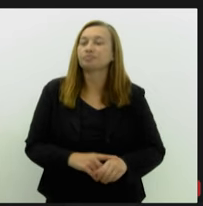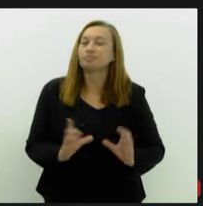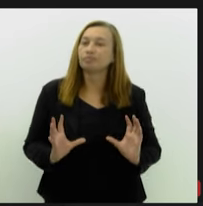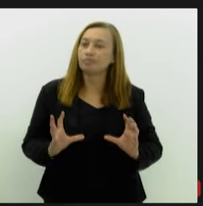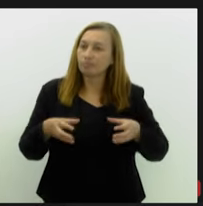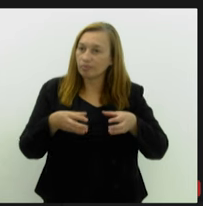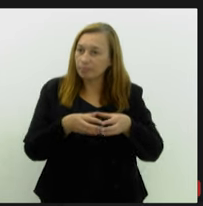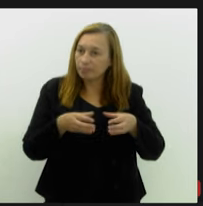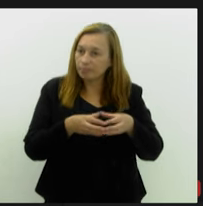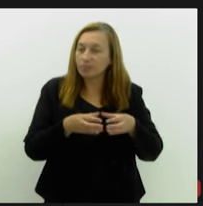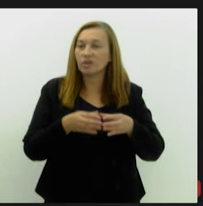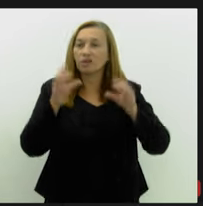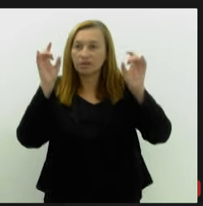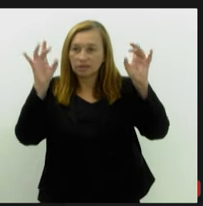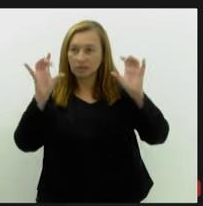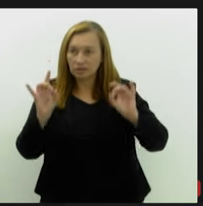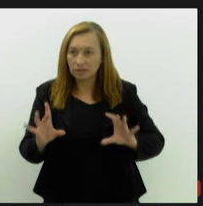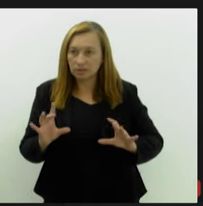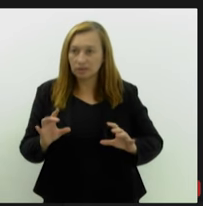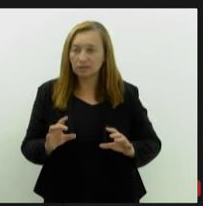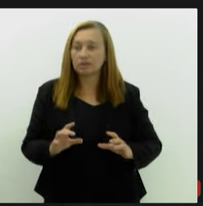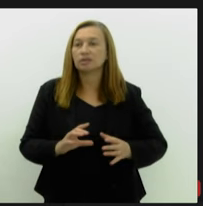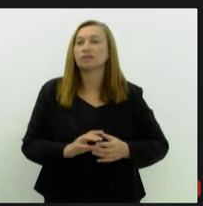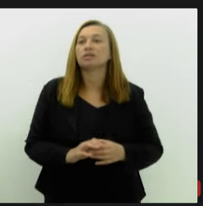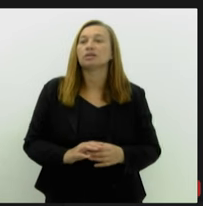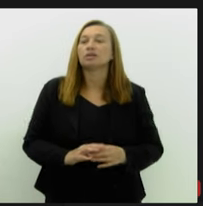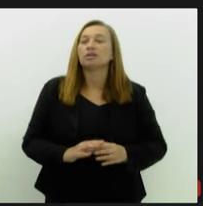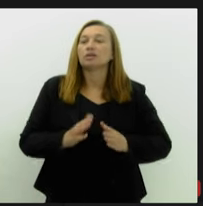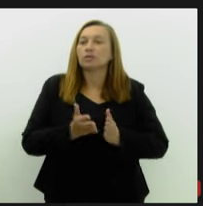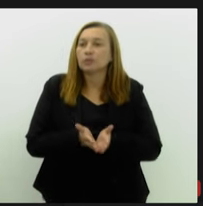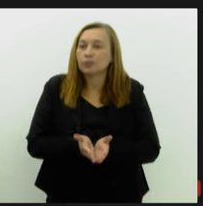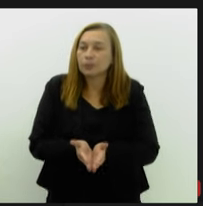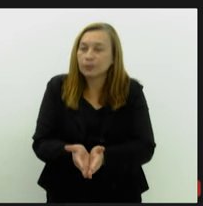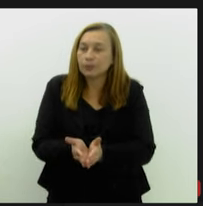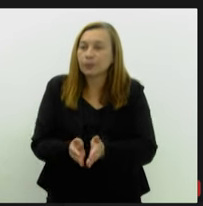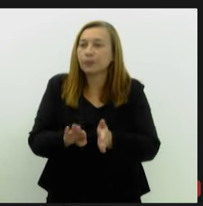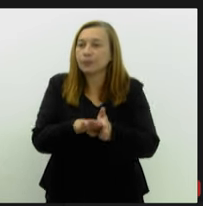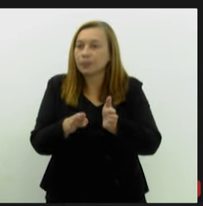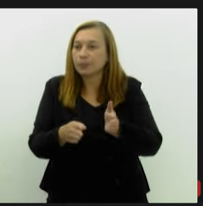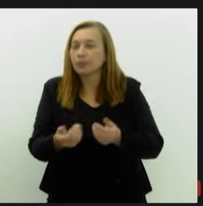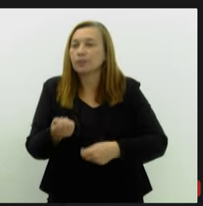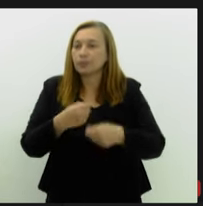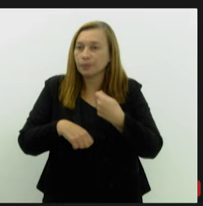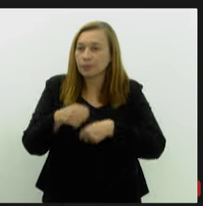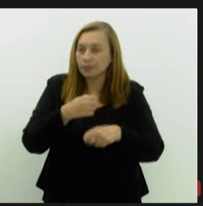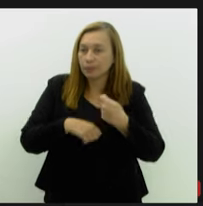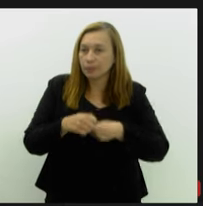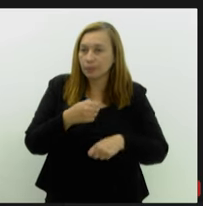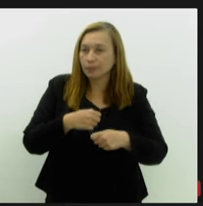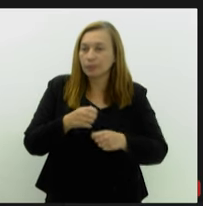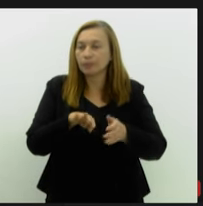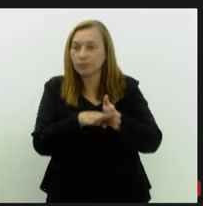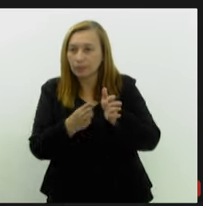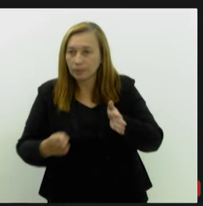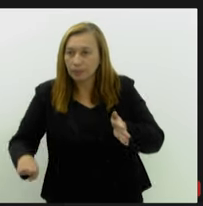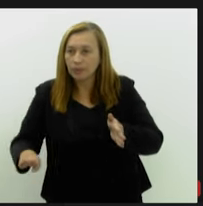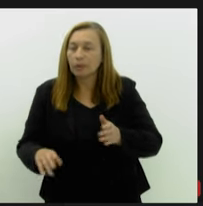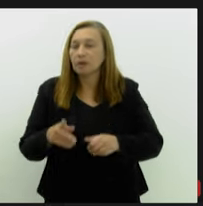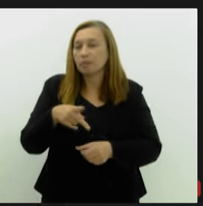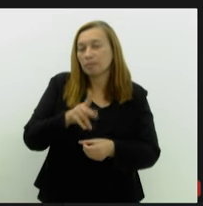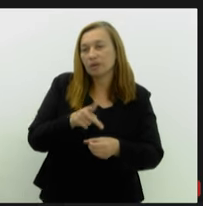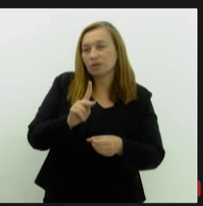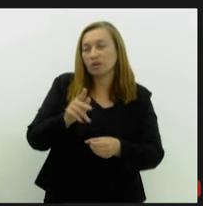Comissão Especial da Indústria Naval Offshore Petróleo e Gás, a meu convite, né, por ser ele oriundo